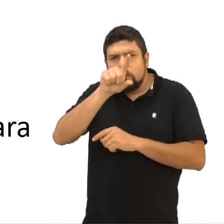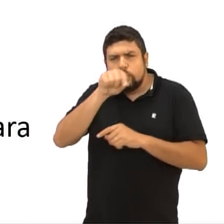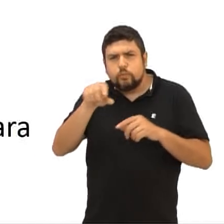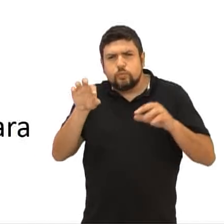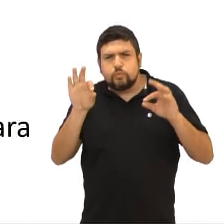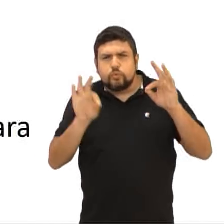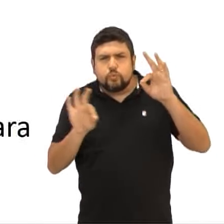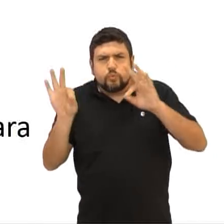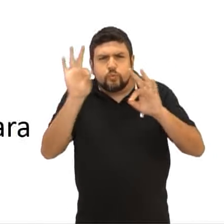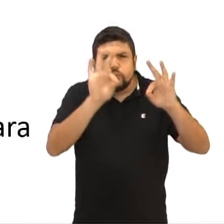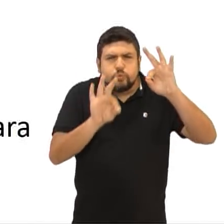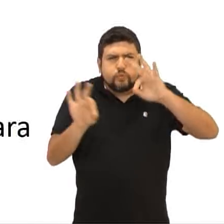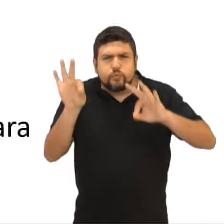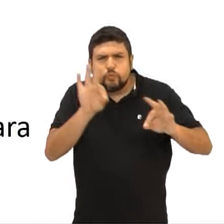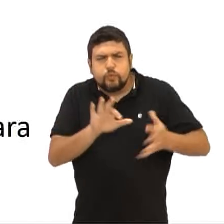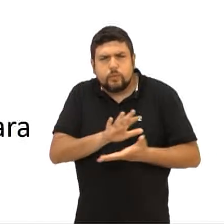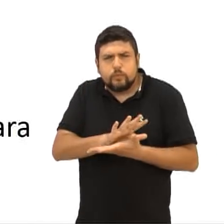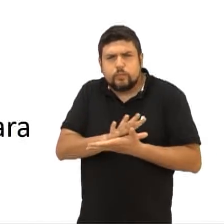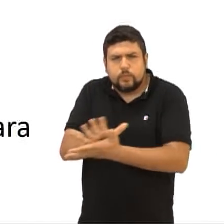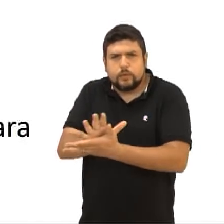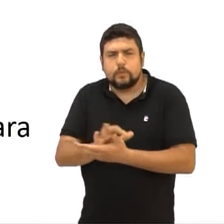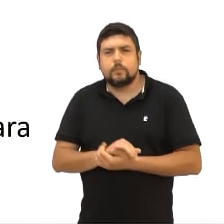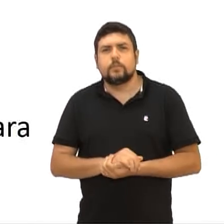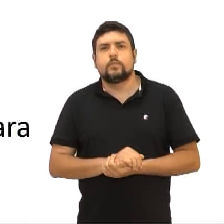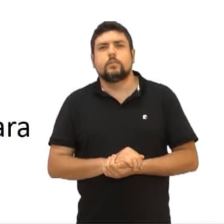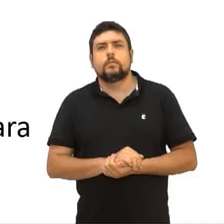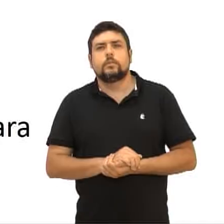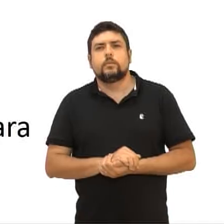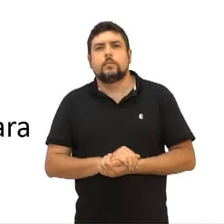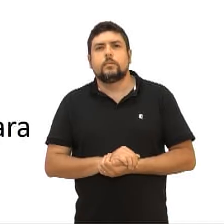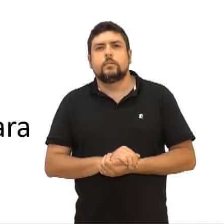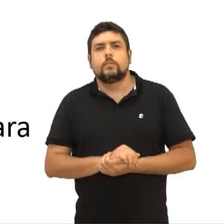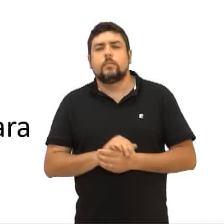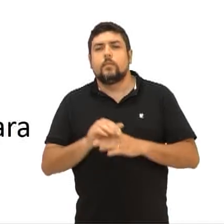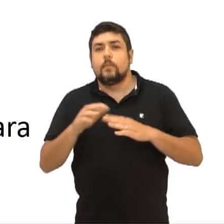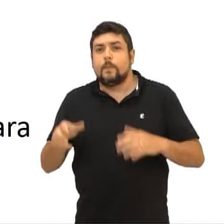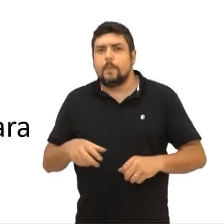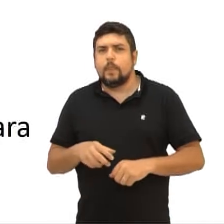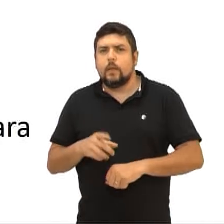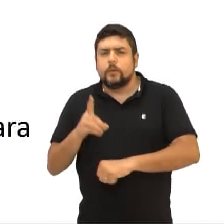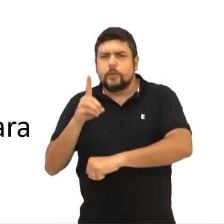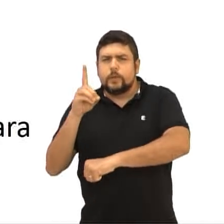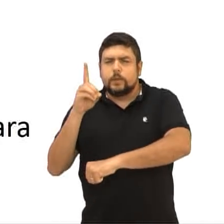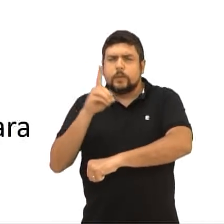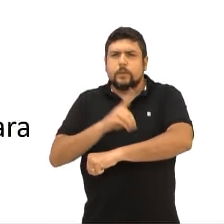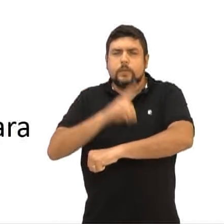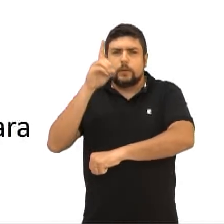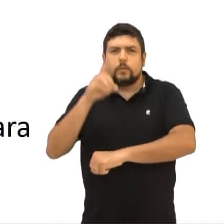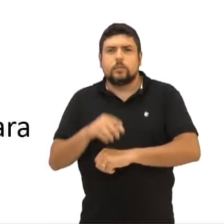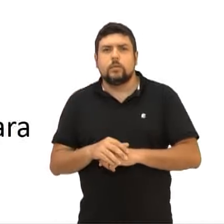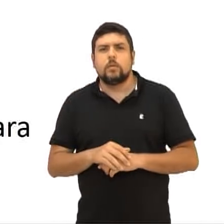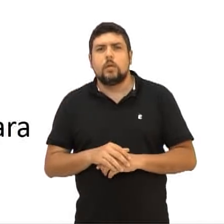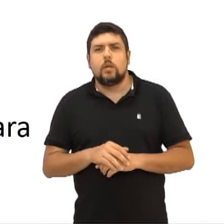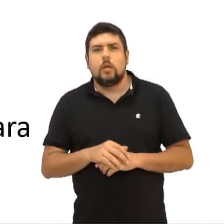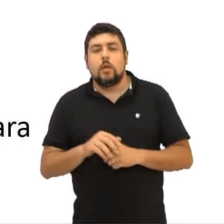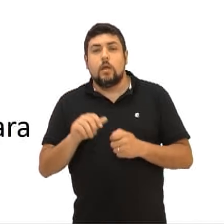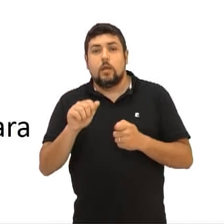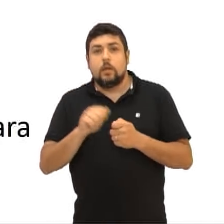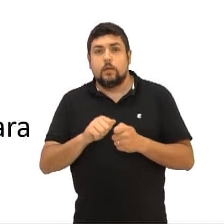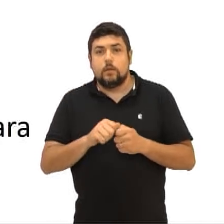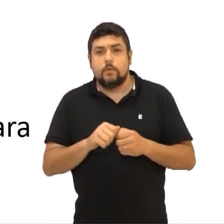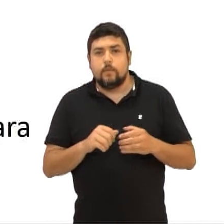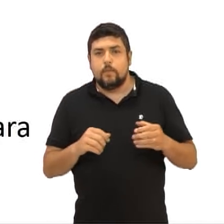Nesse desafio, conforme a informação sobre a dengue, Helena misturou meio litro de